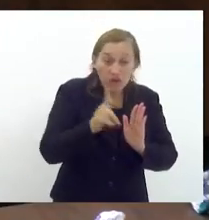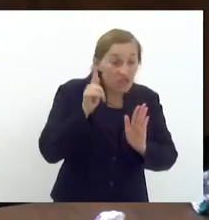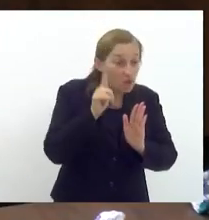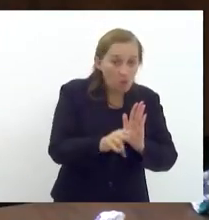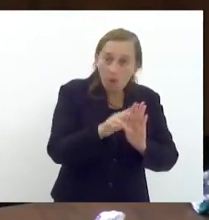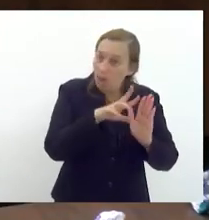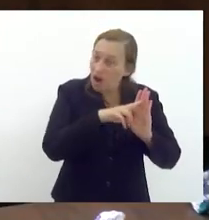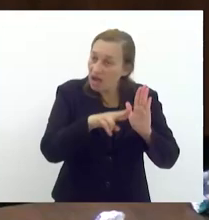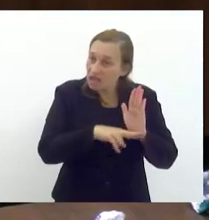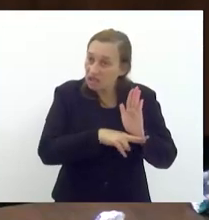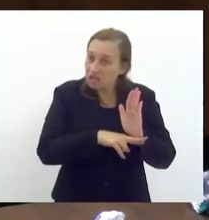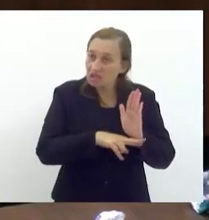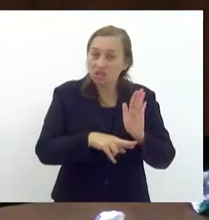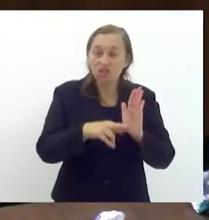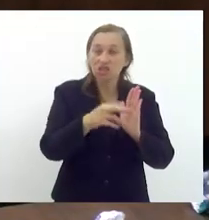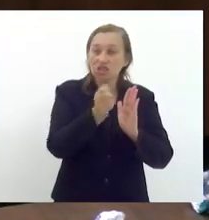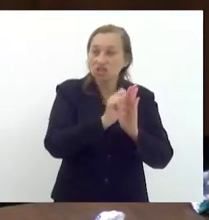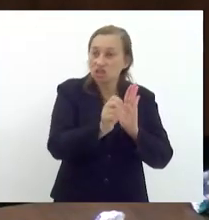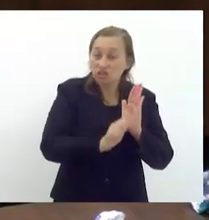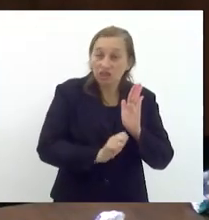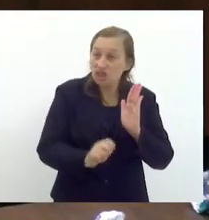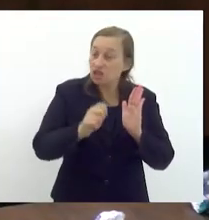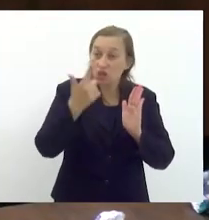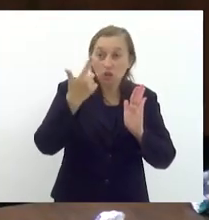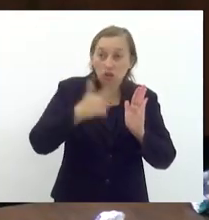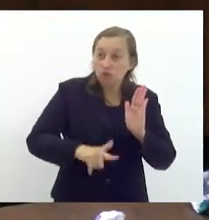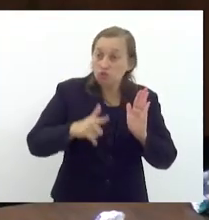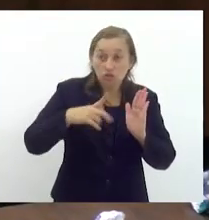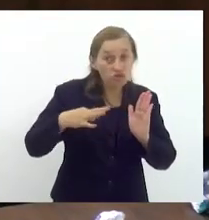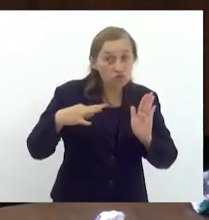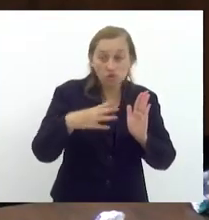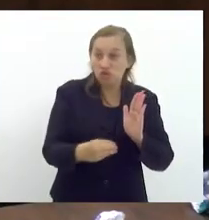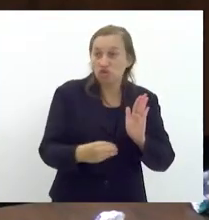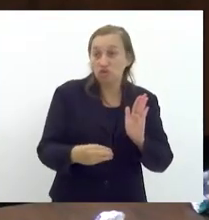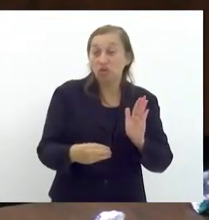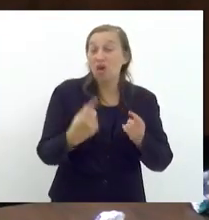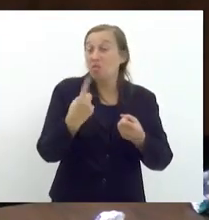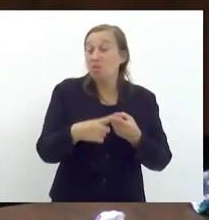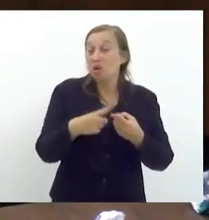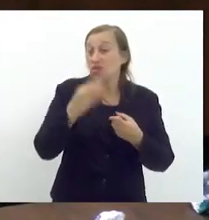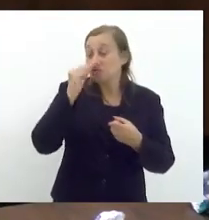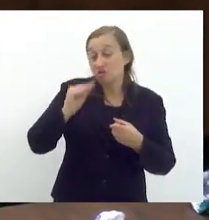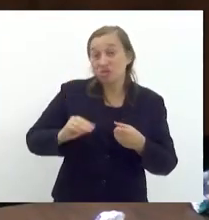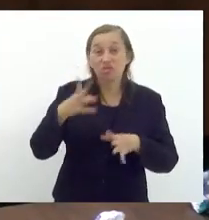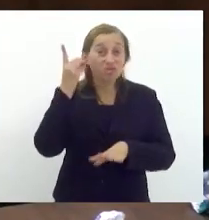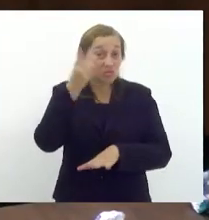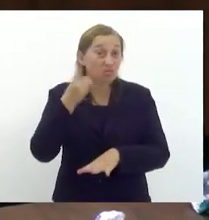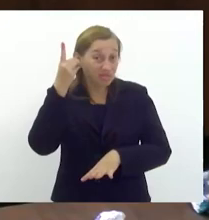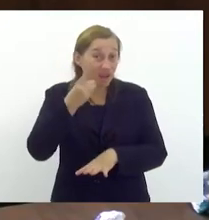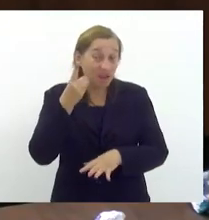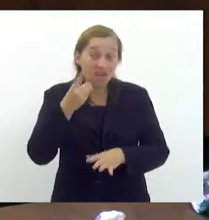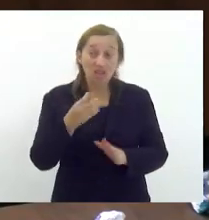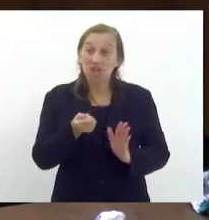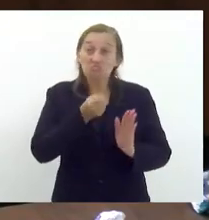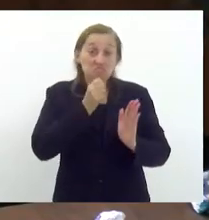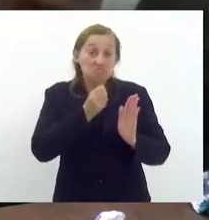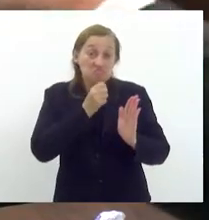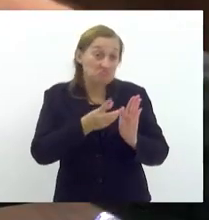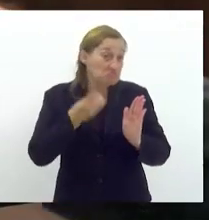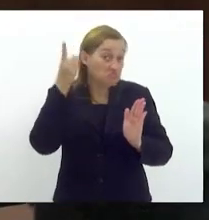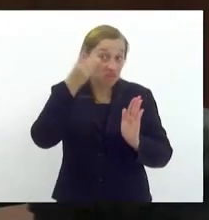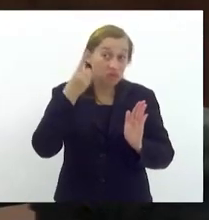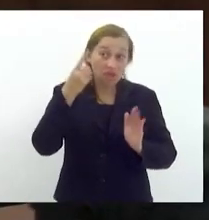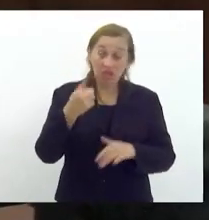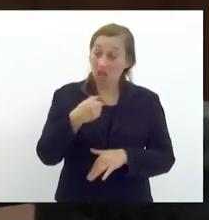e reescrever todos porque é um desprestígio aos deputados e um desses deputados